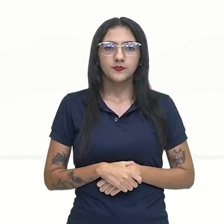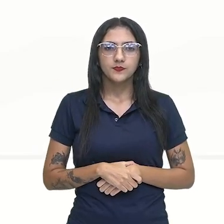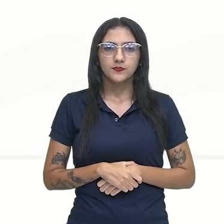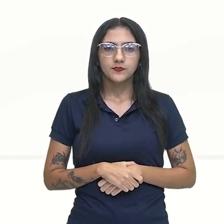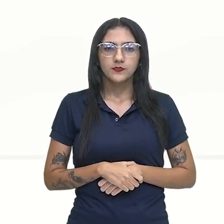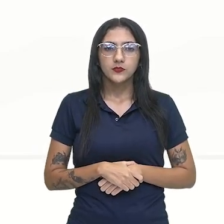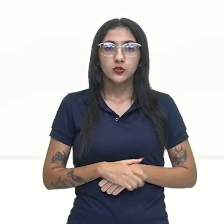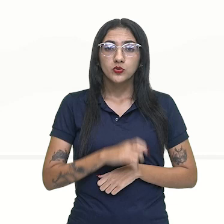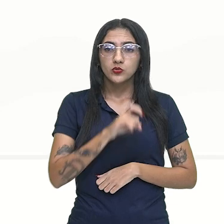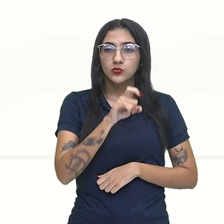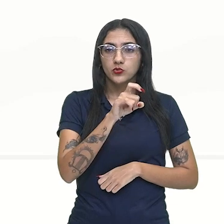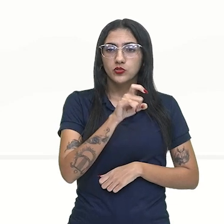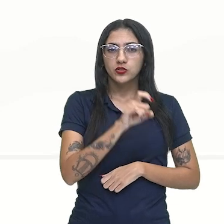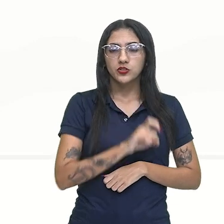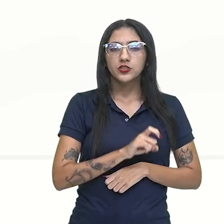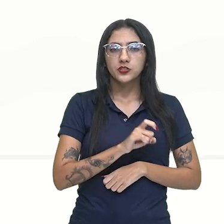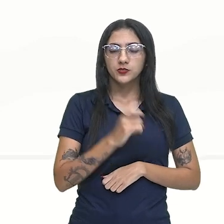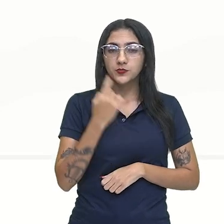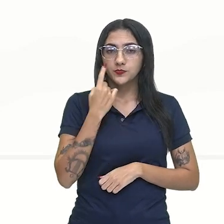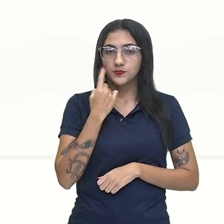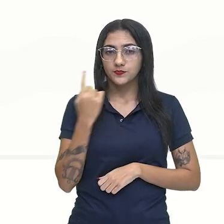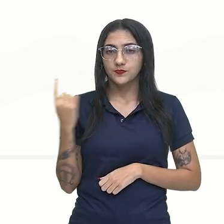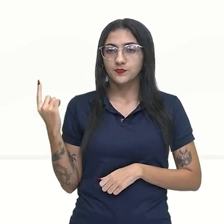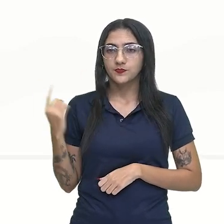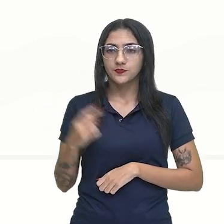do vértice vai ser